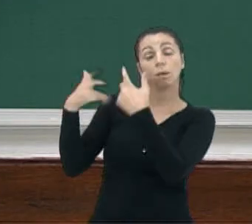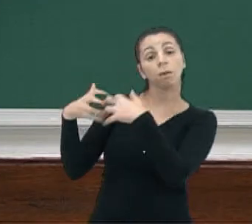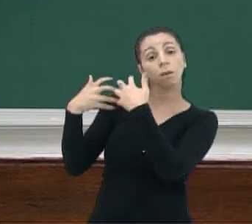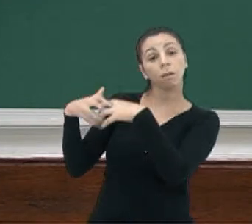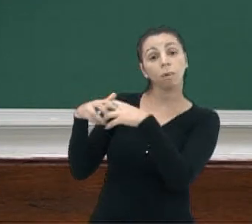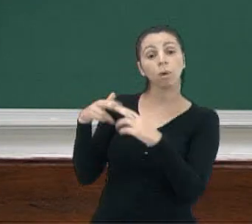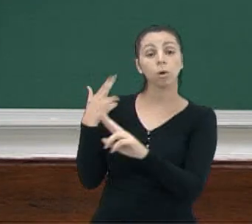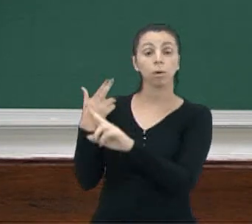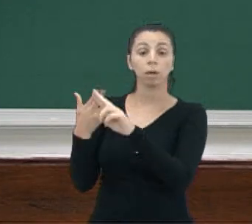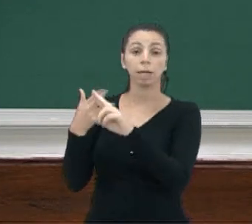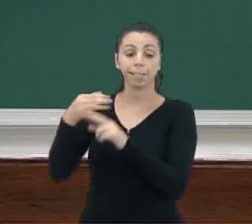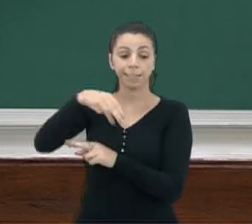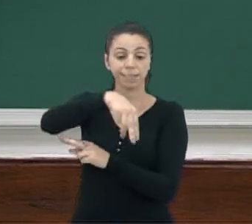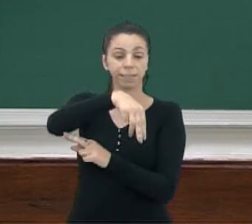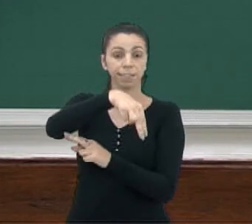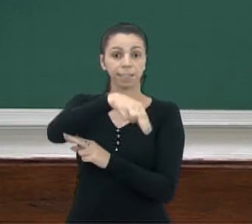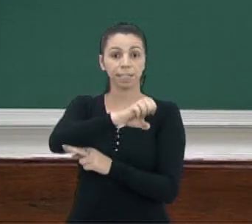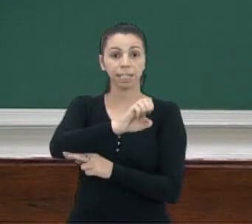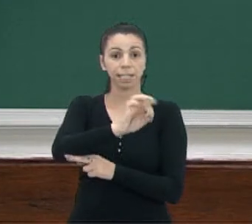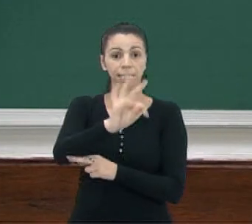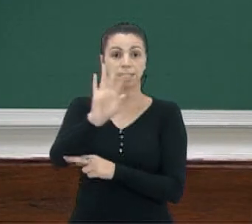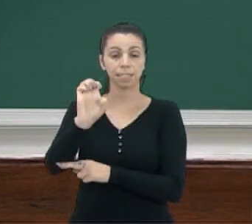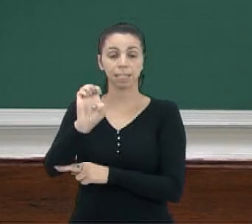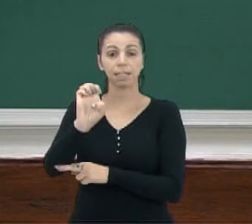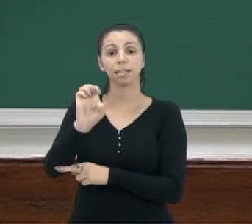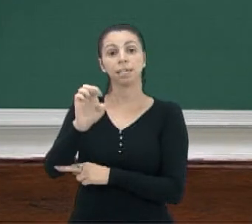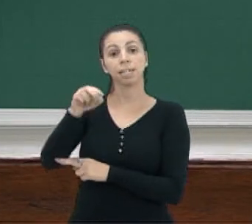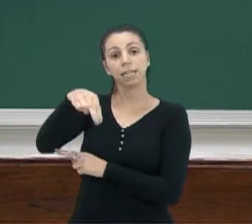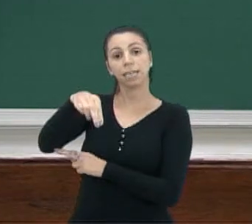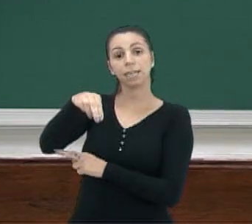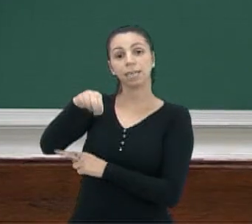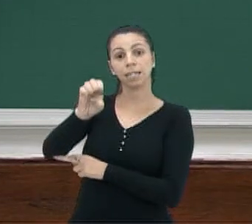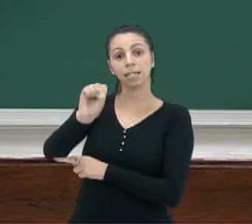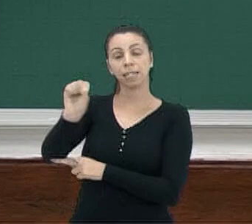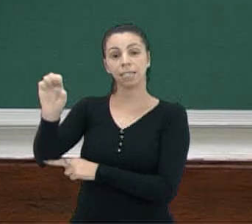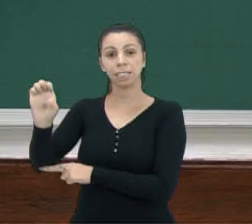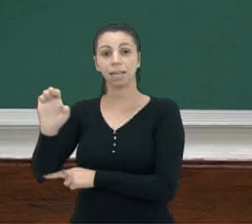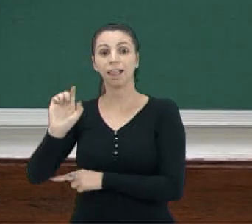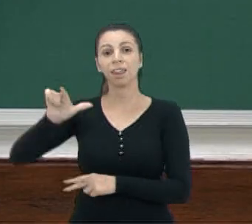refletimos sobre o uso do neste e nesse. Até a próxima aula.